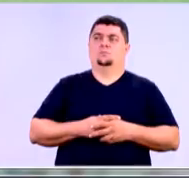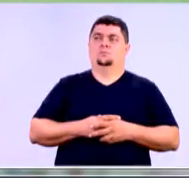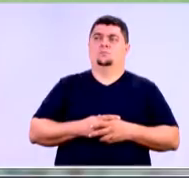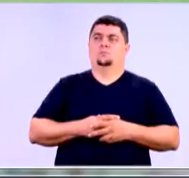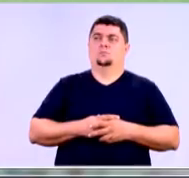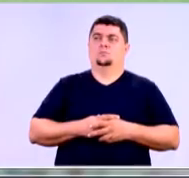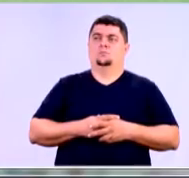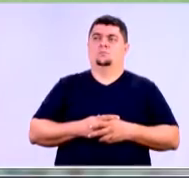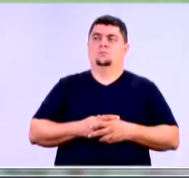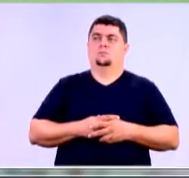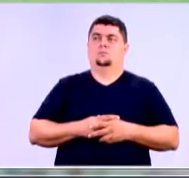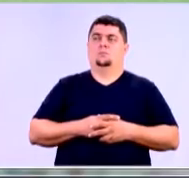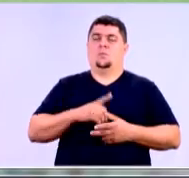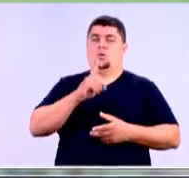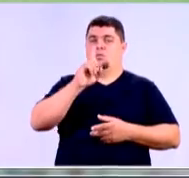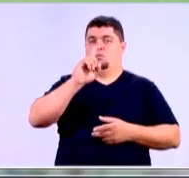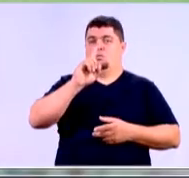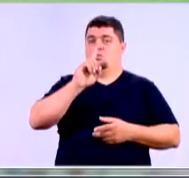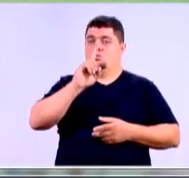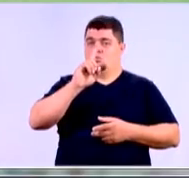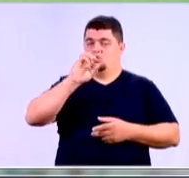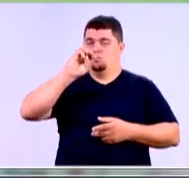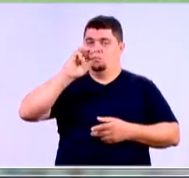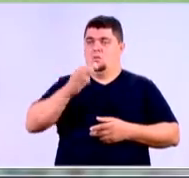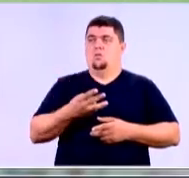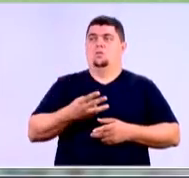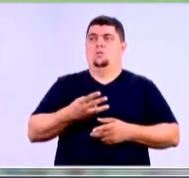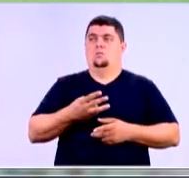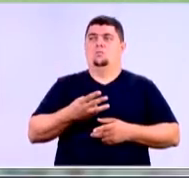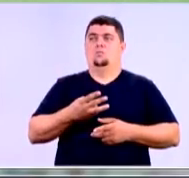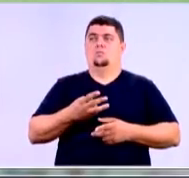Então, nós vamos ter aqui 1 milhão de receita de vendas líquidas